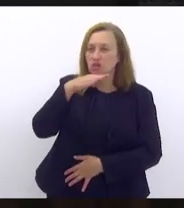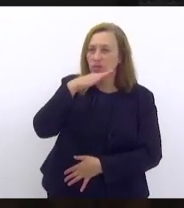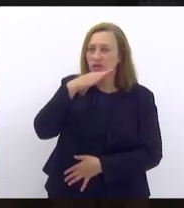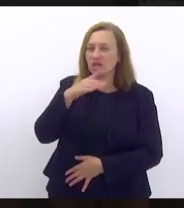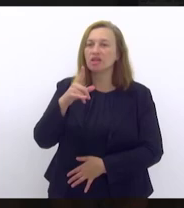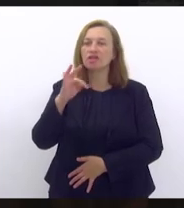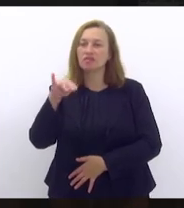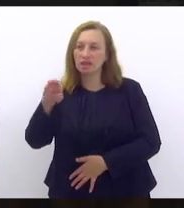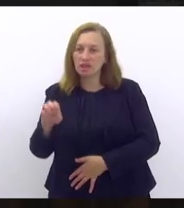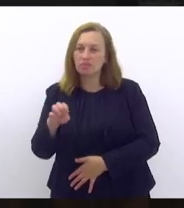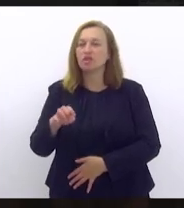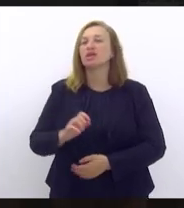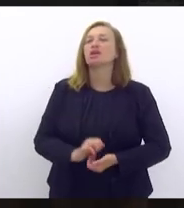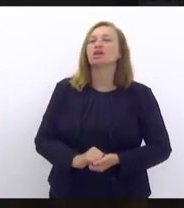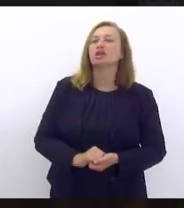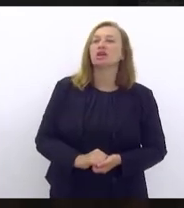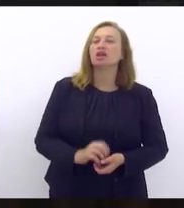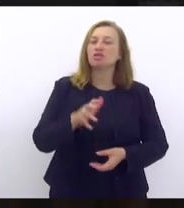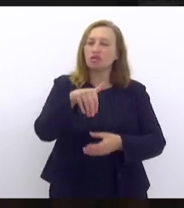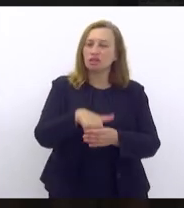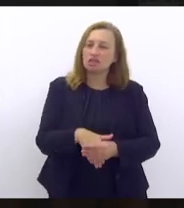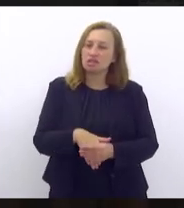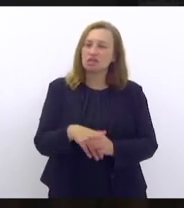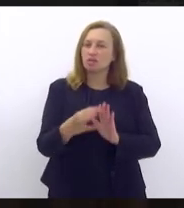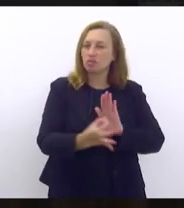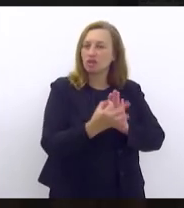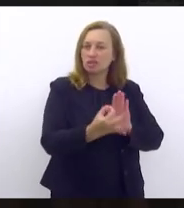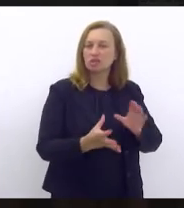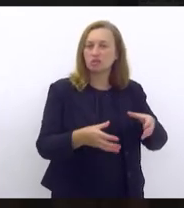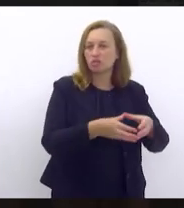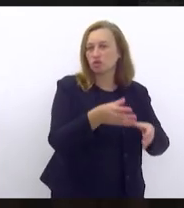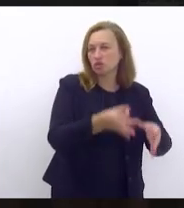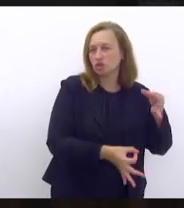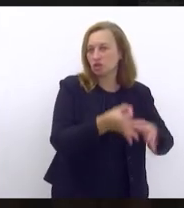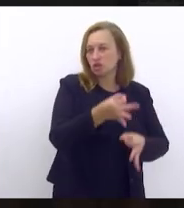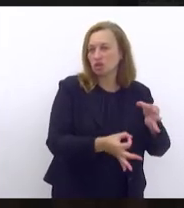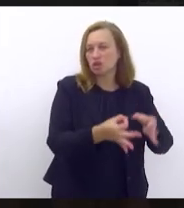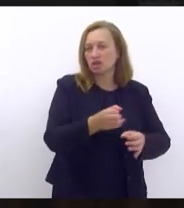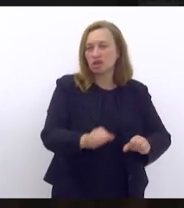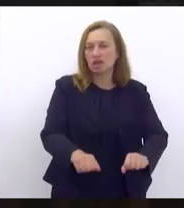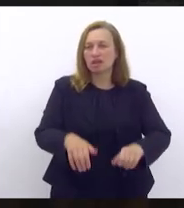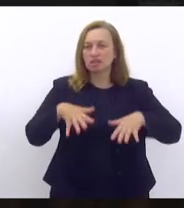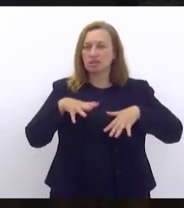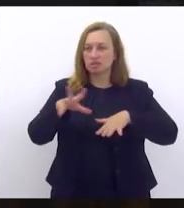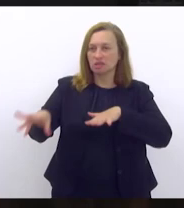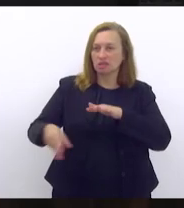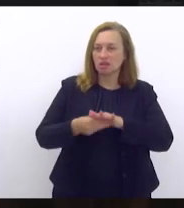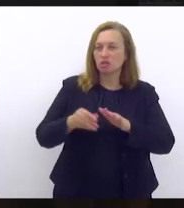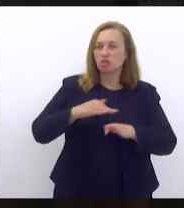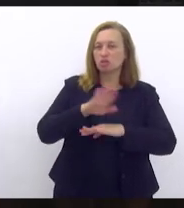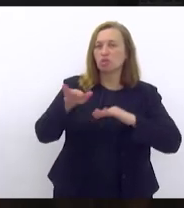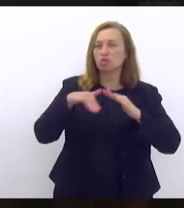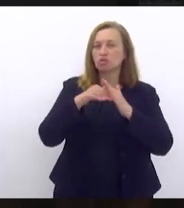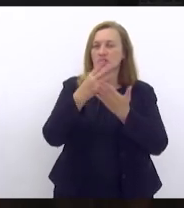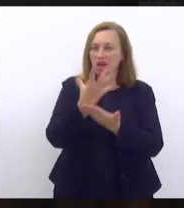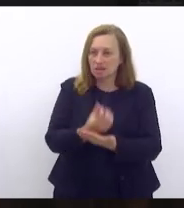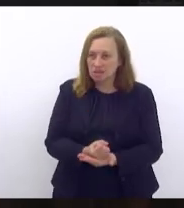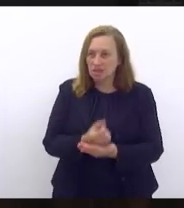Soares. Em votação, o parecer da Comissão de Constituição e Justiça às emendas de plenário. Senhores que